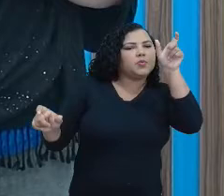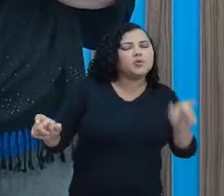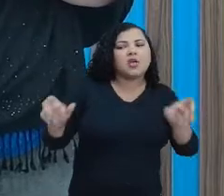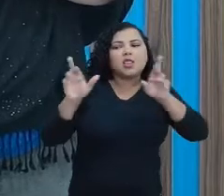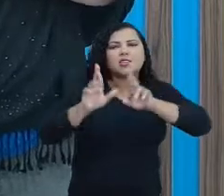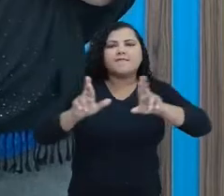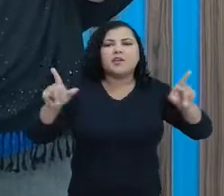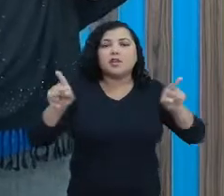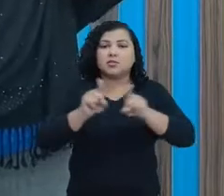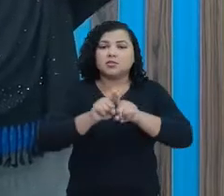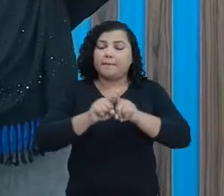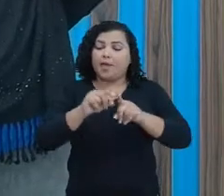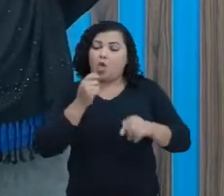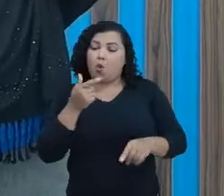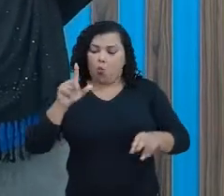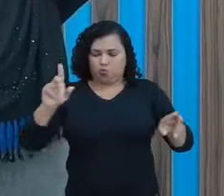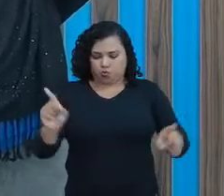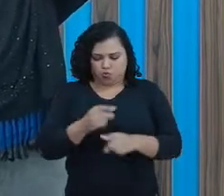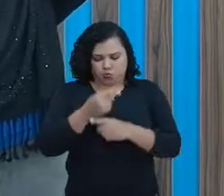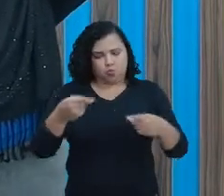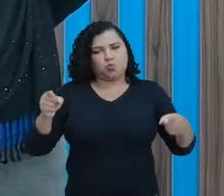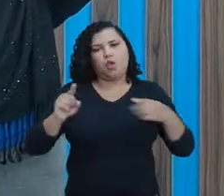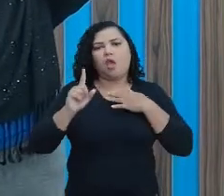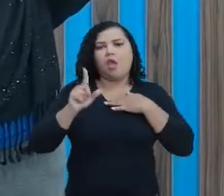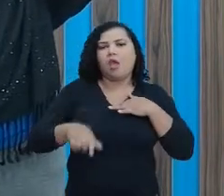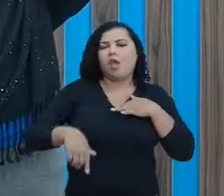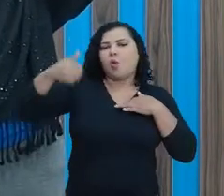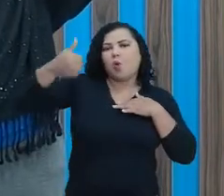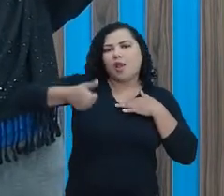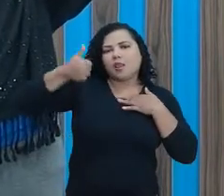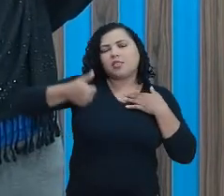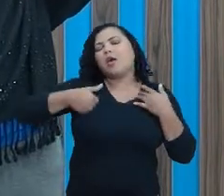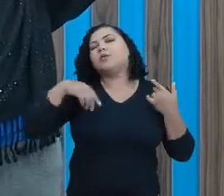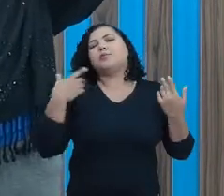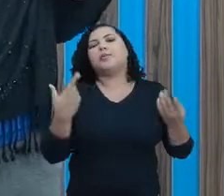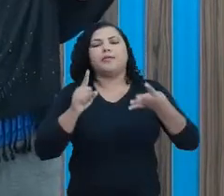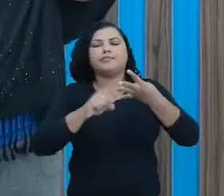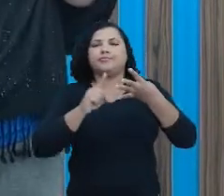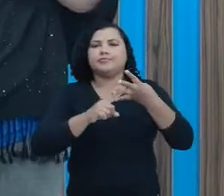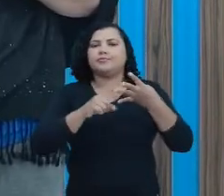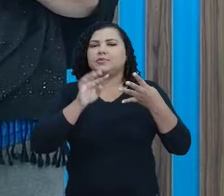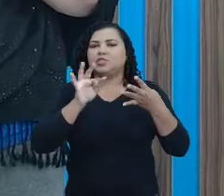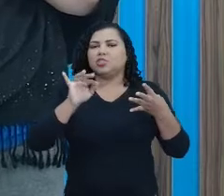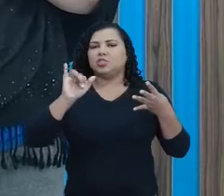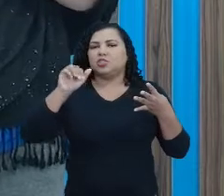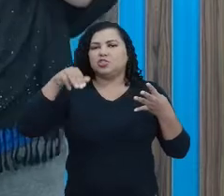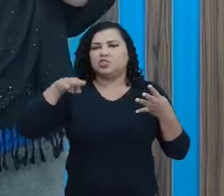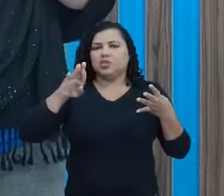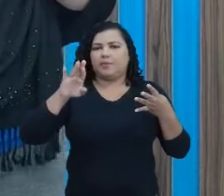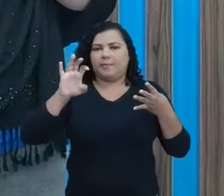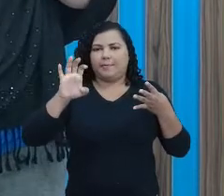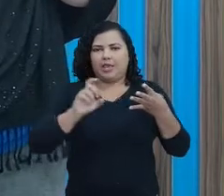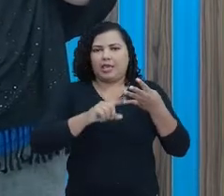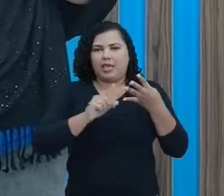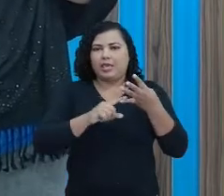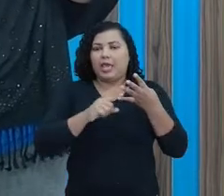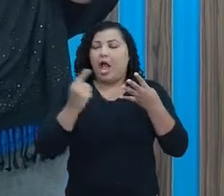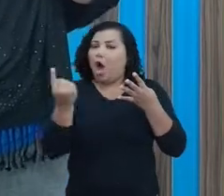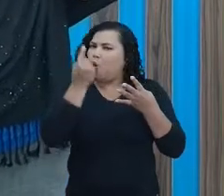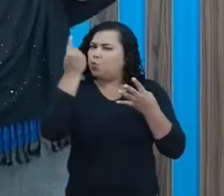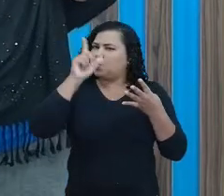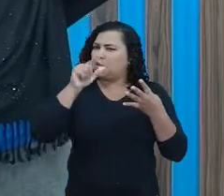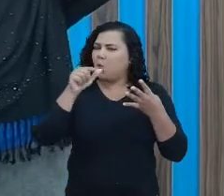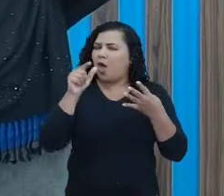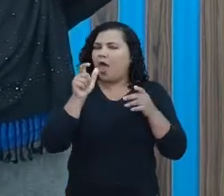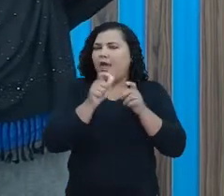um instrumento. Então, essa é a qualidade sonora chamada de timbre. E a altura não é volume,